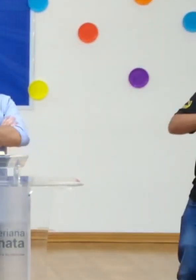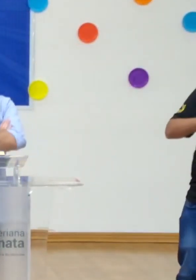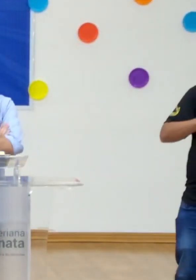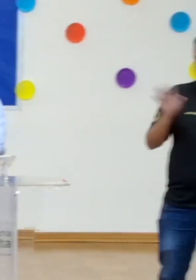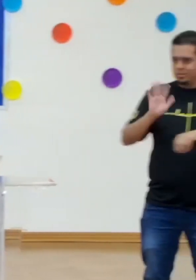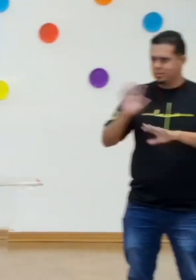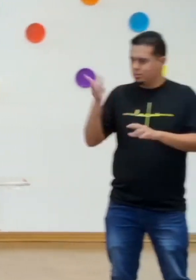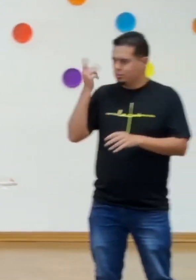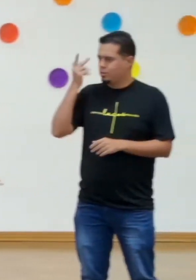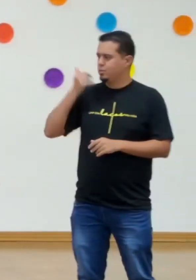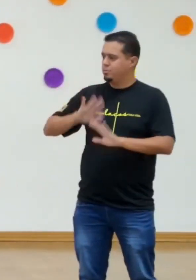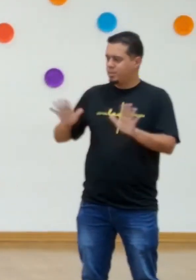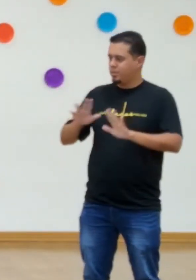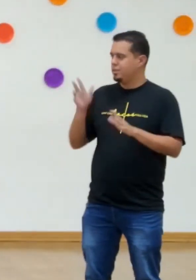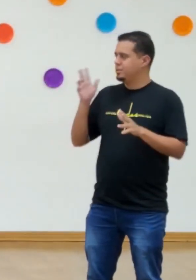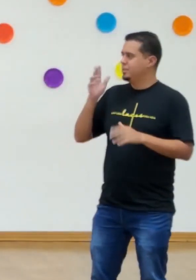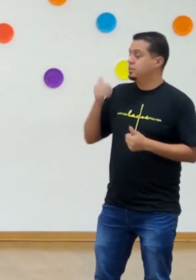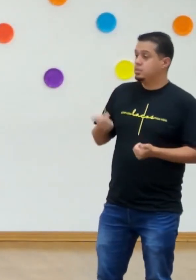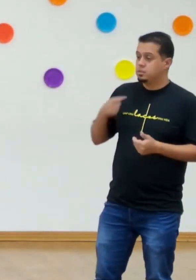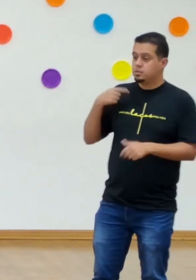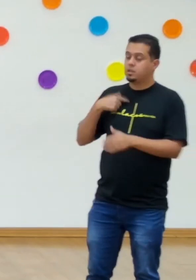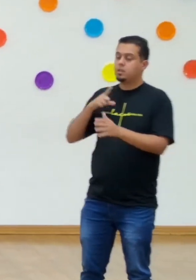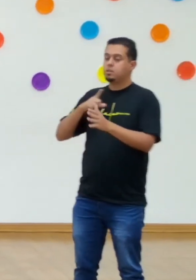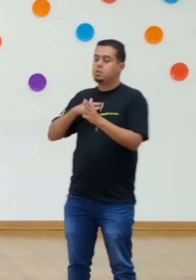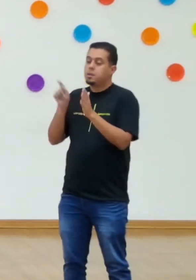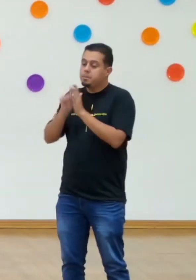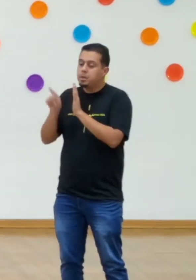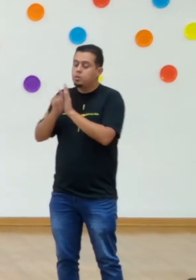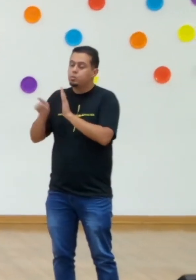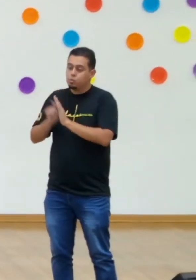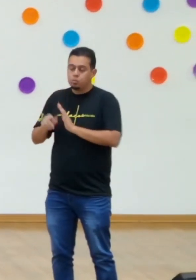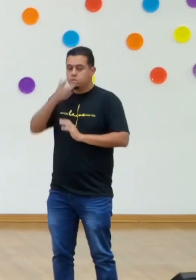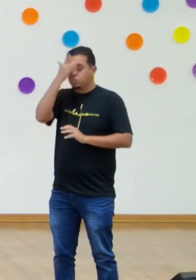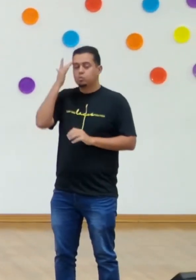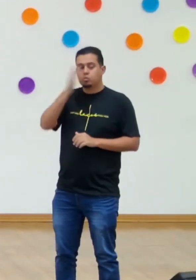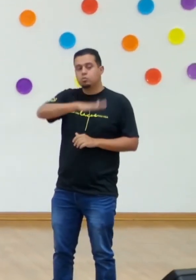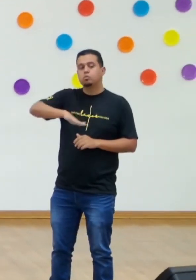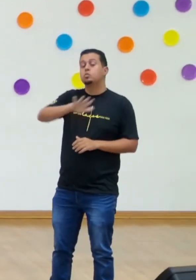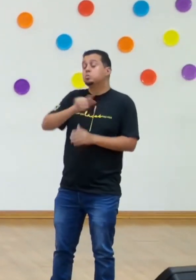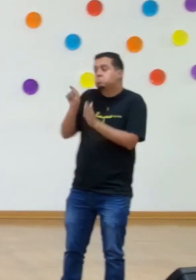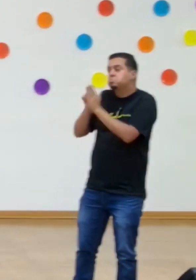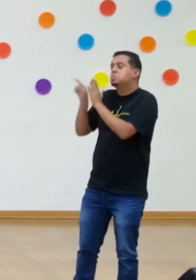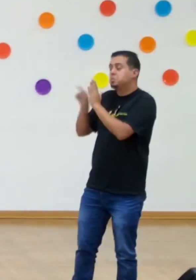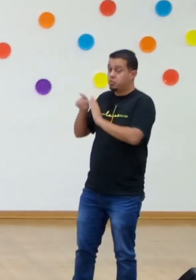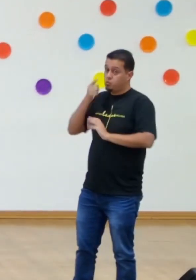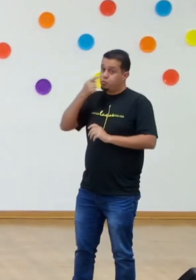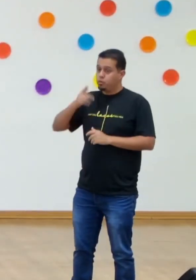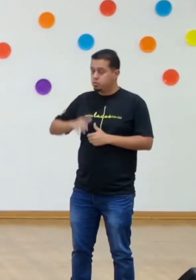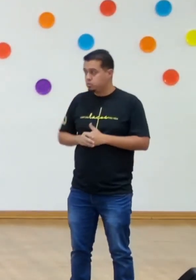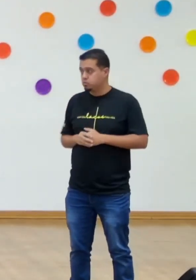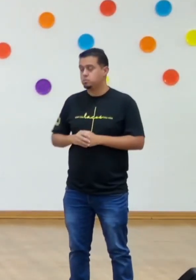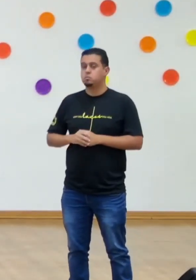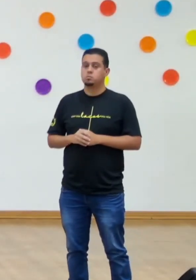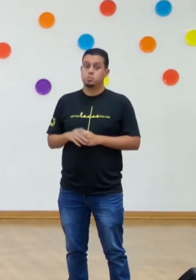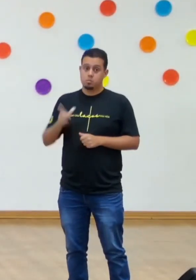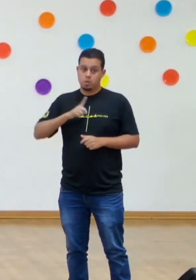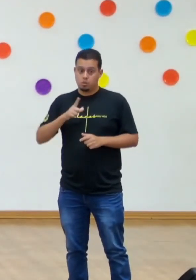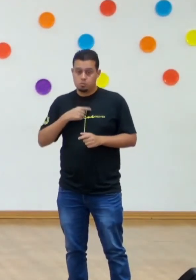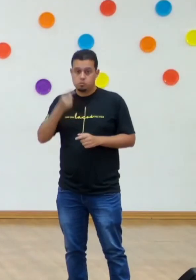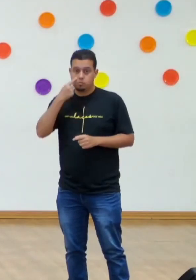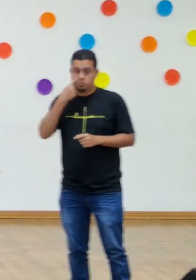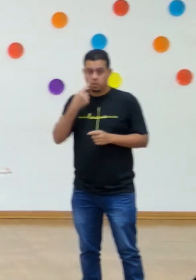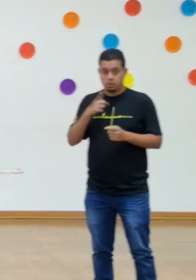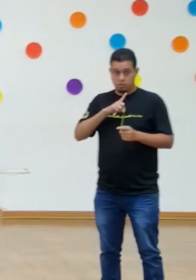Nós temos ainda algumas perguntas que o pessoal fez aqui. E aí eu vou juntar duas que